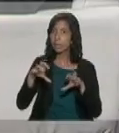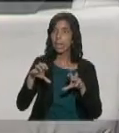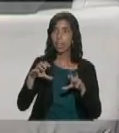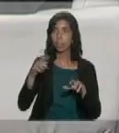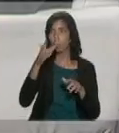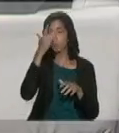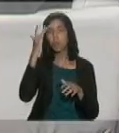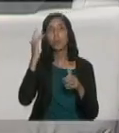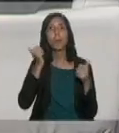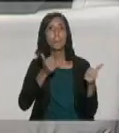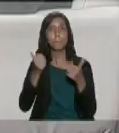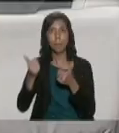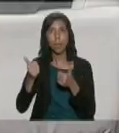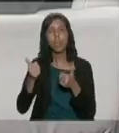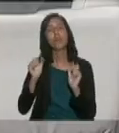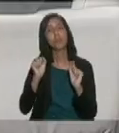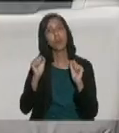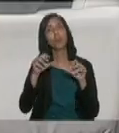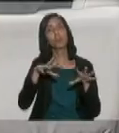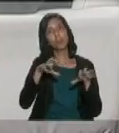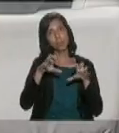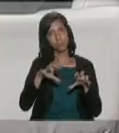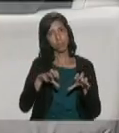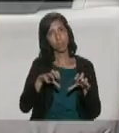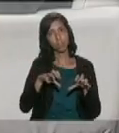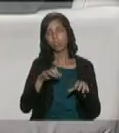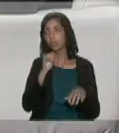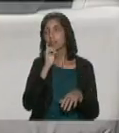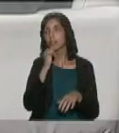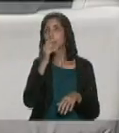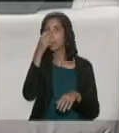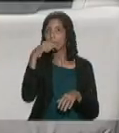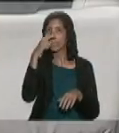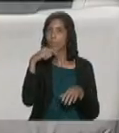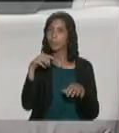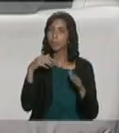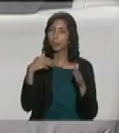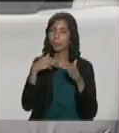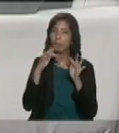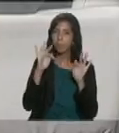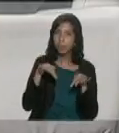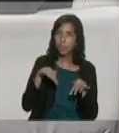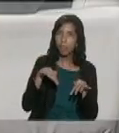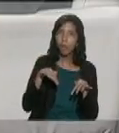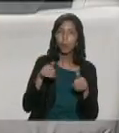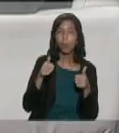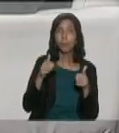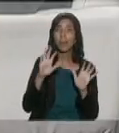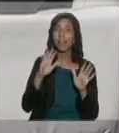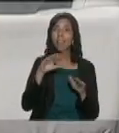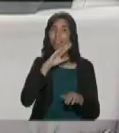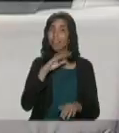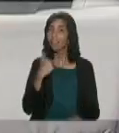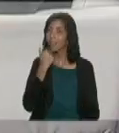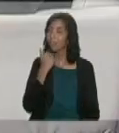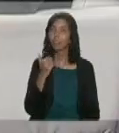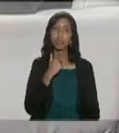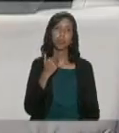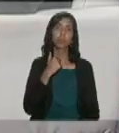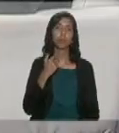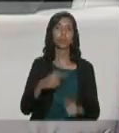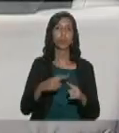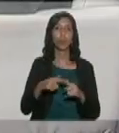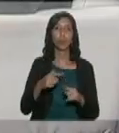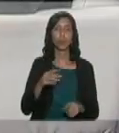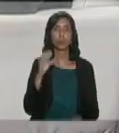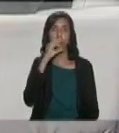não está se sentindo bem. A criança tem que estar bem. No final de uma gripe, tudo bem. Ela só não pode estar com febre porque pode elevar a temperatura